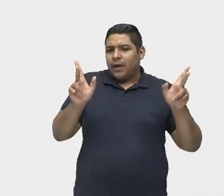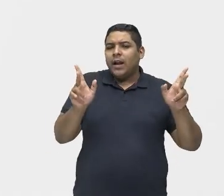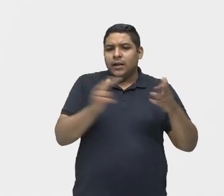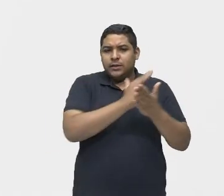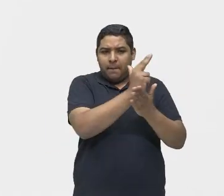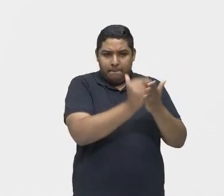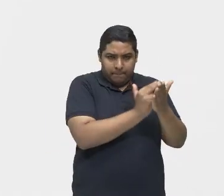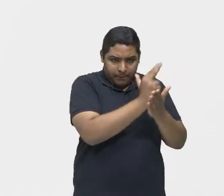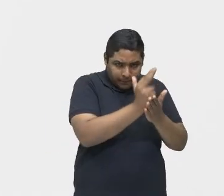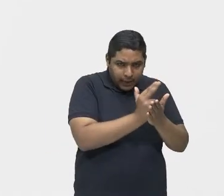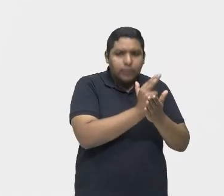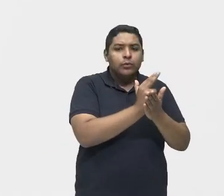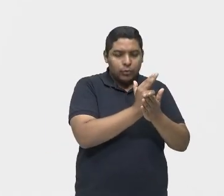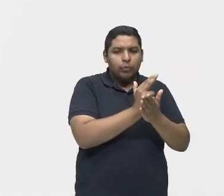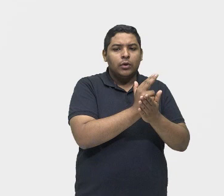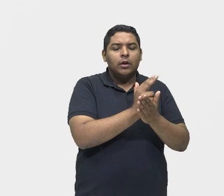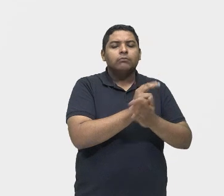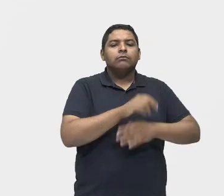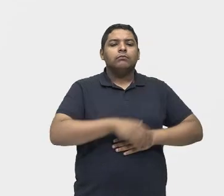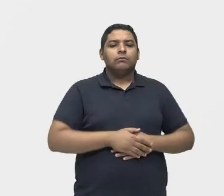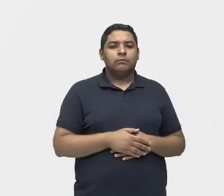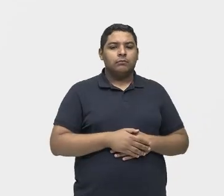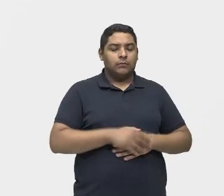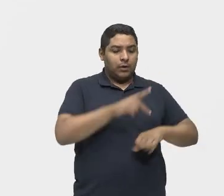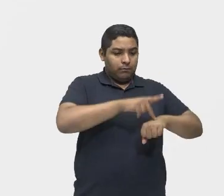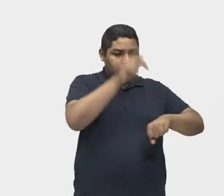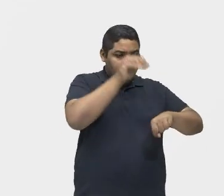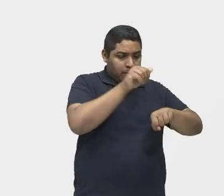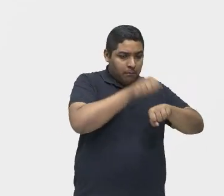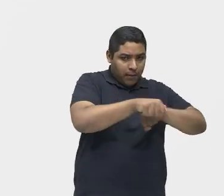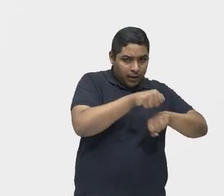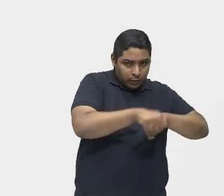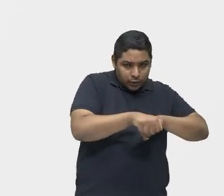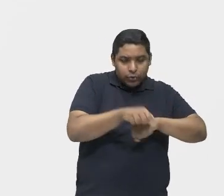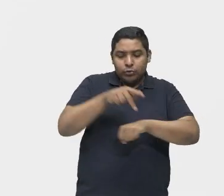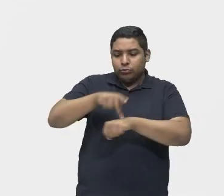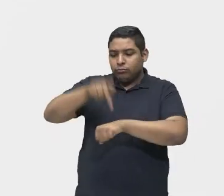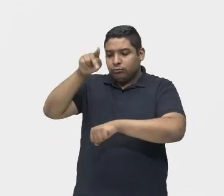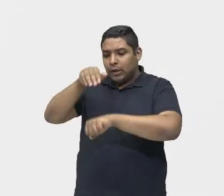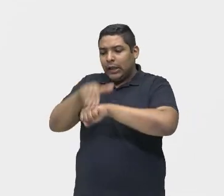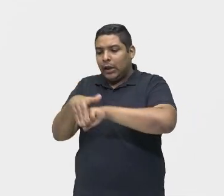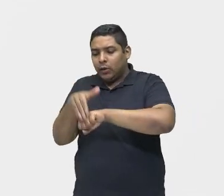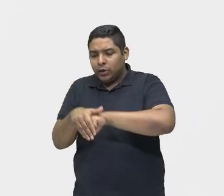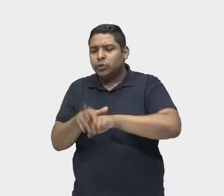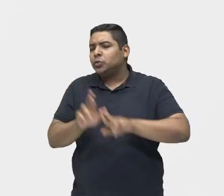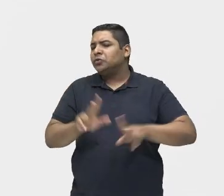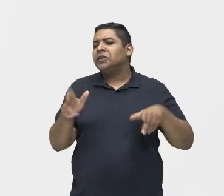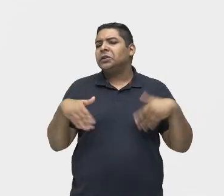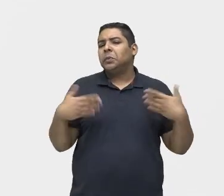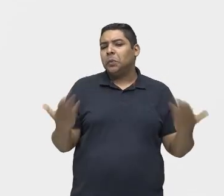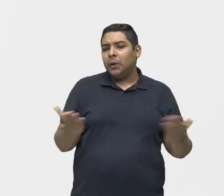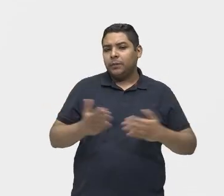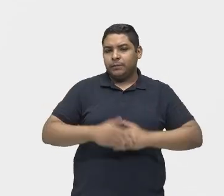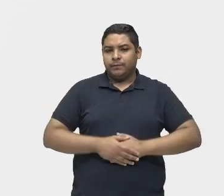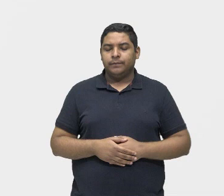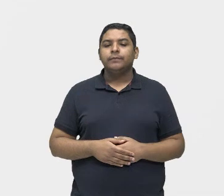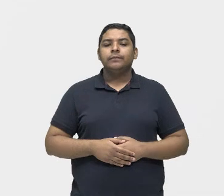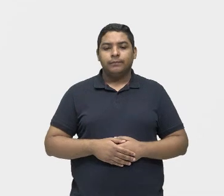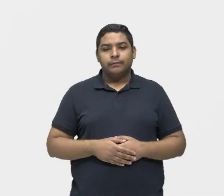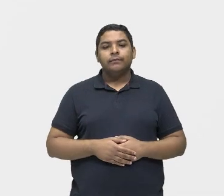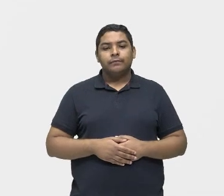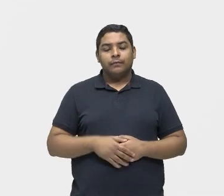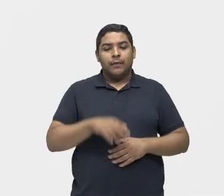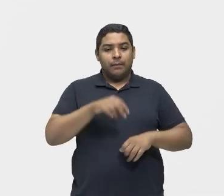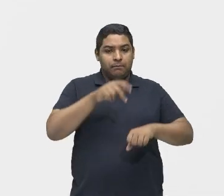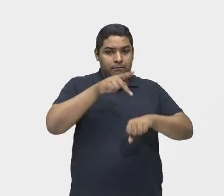pinturas rupestres dos períodos Paleolítico e Neolítico? E aí, Paleolítico, como foi comentado,